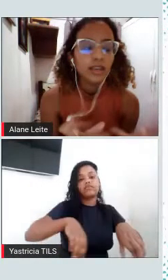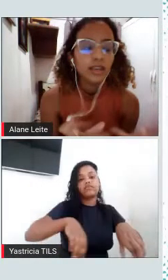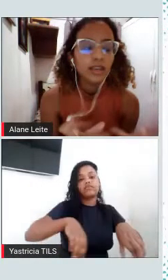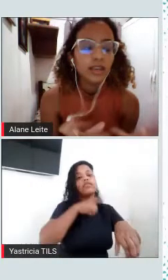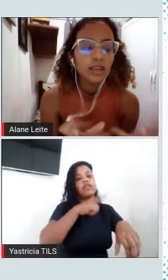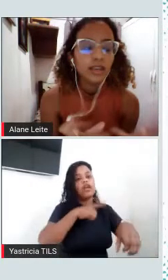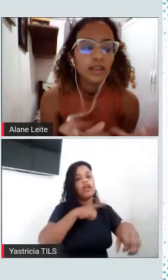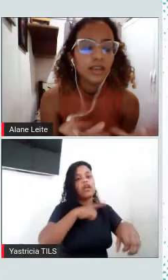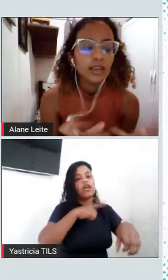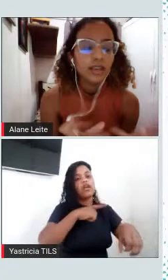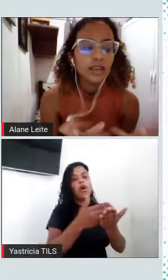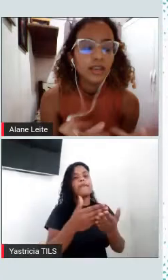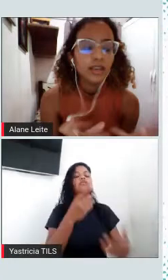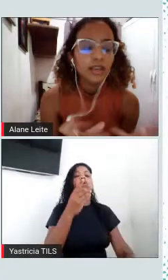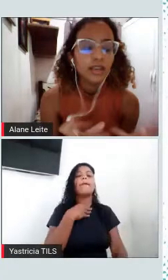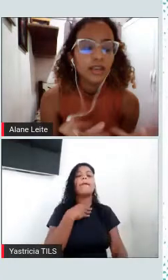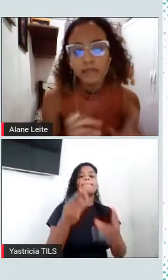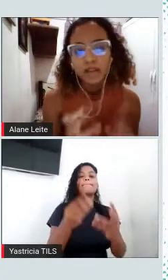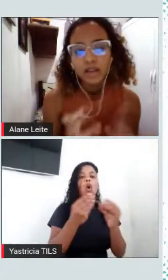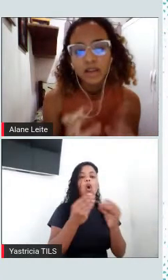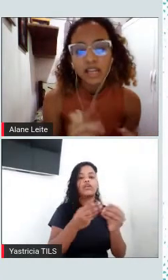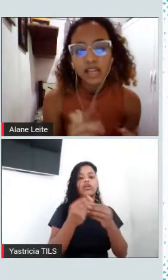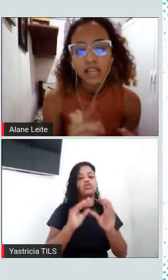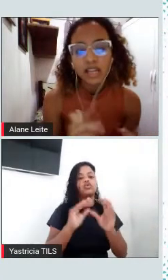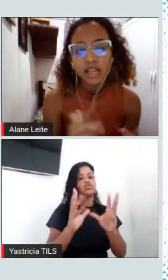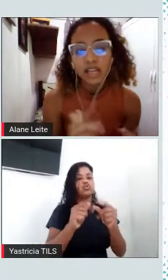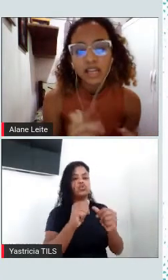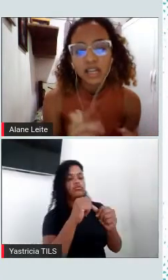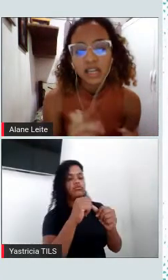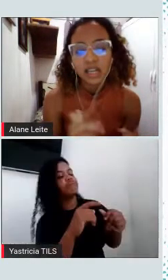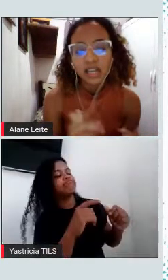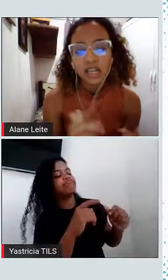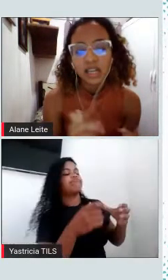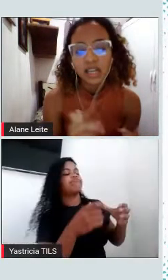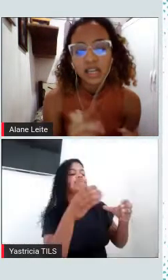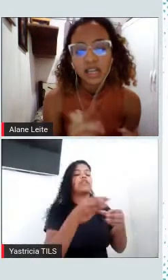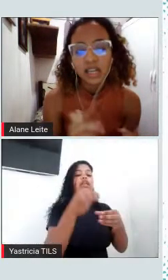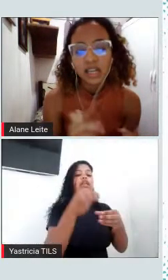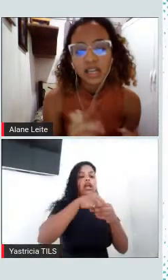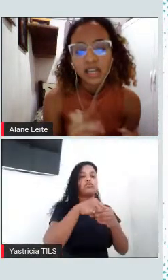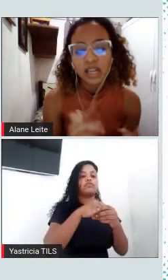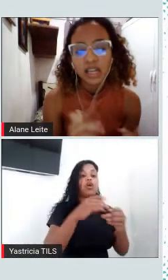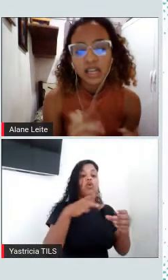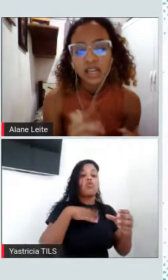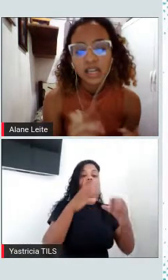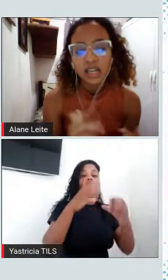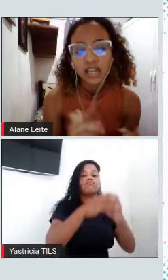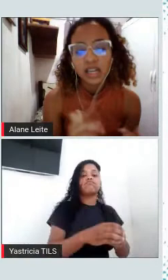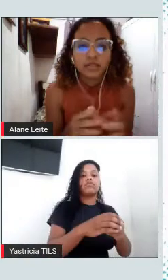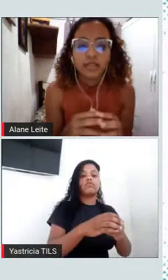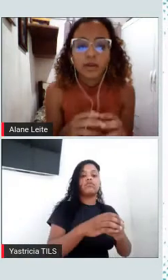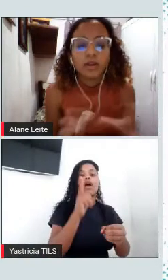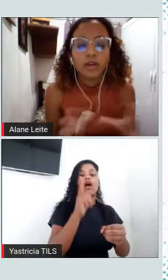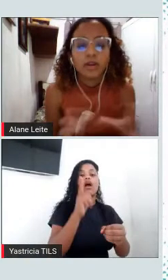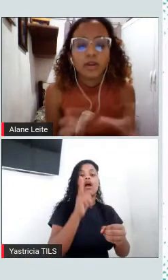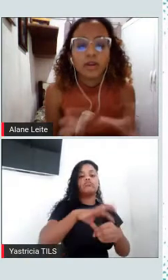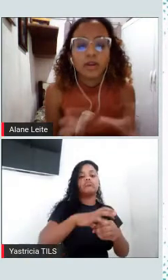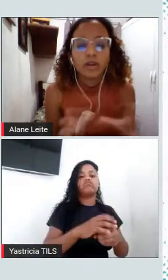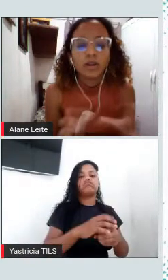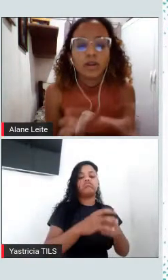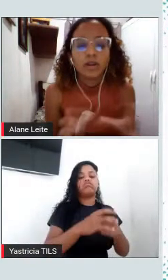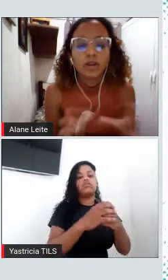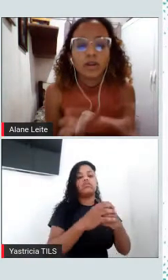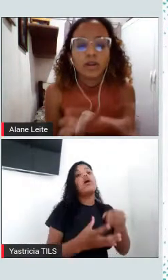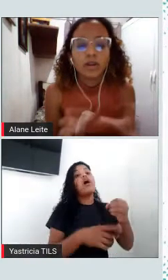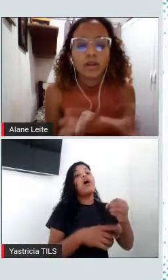ele tá lá a gema e a clara bem molinha, bem molinha. Quando a gente cozinha ele, ela fica dura. Ocorre uma